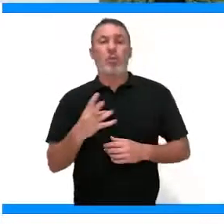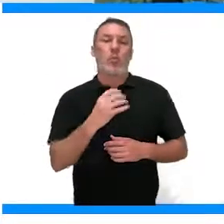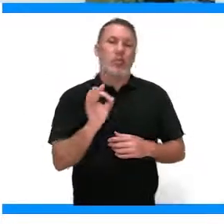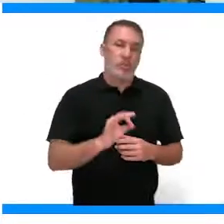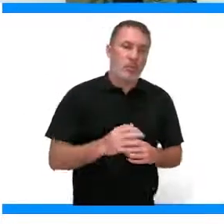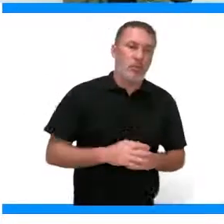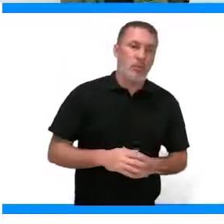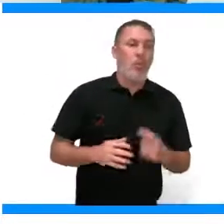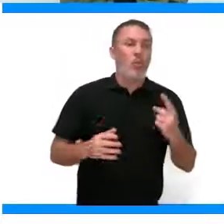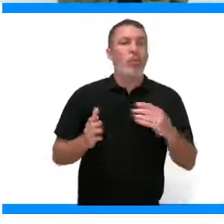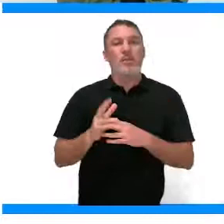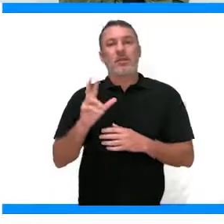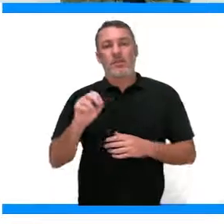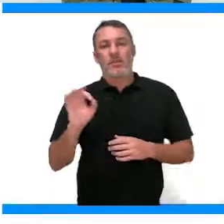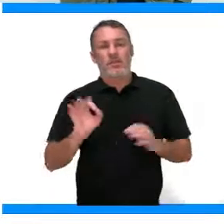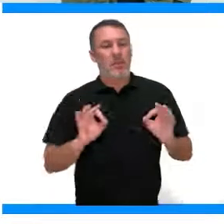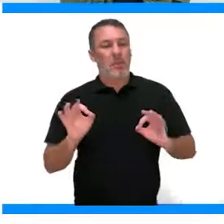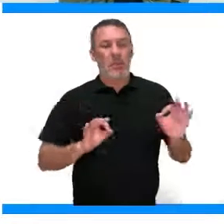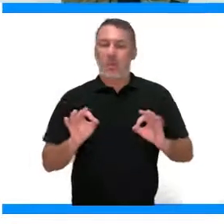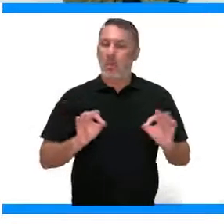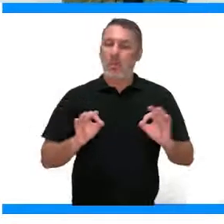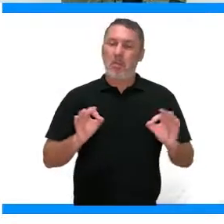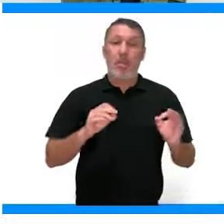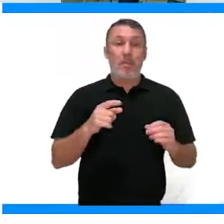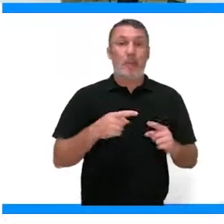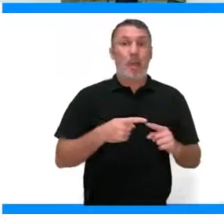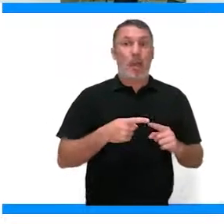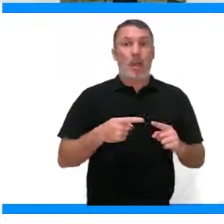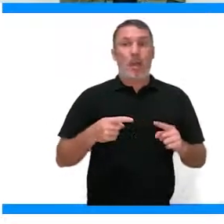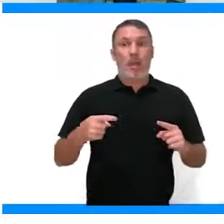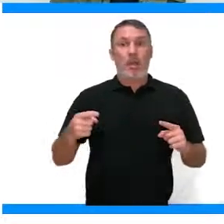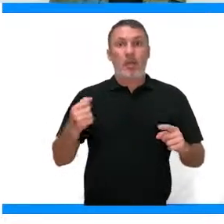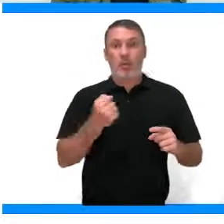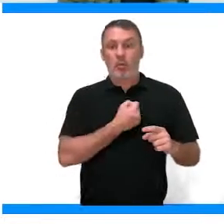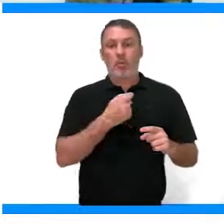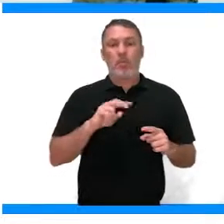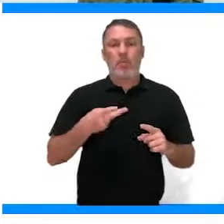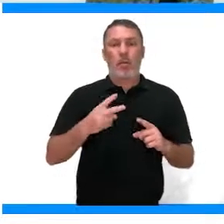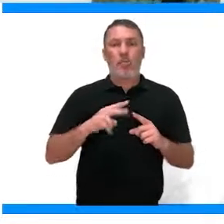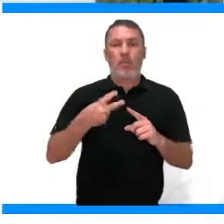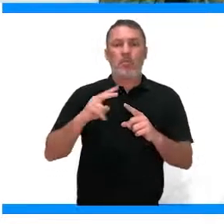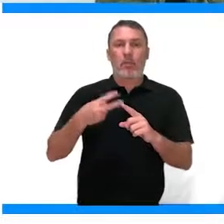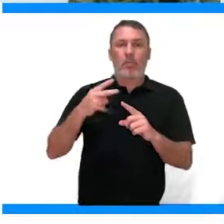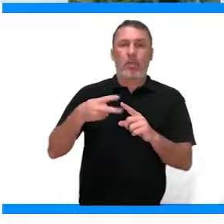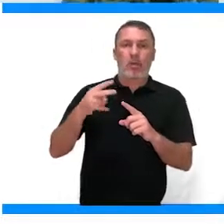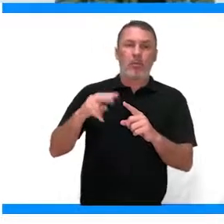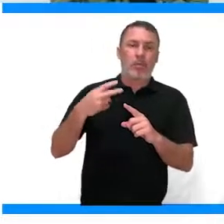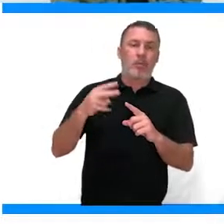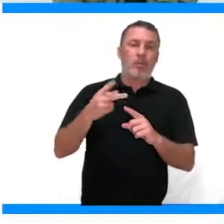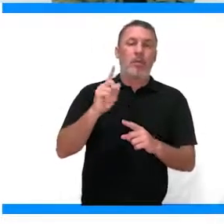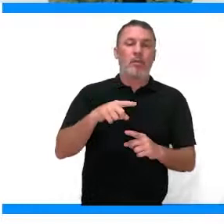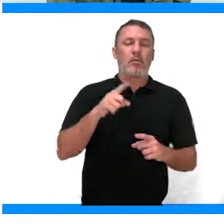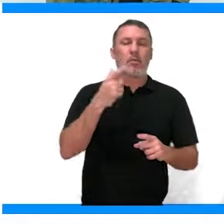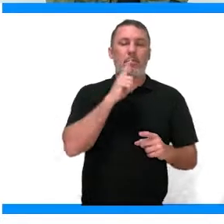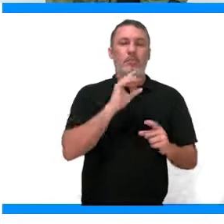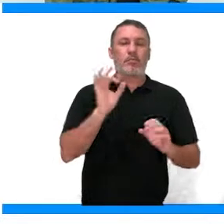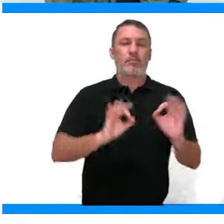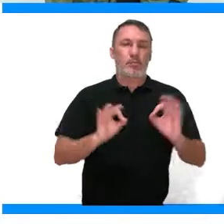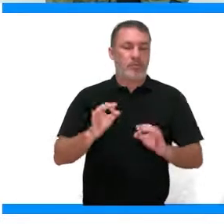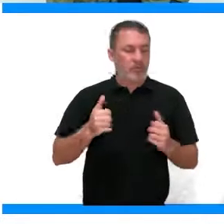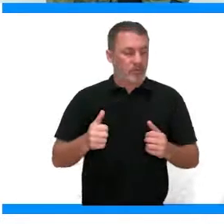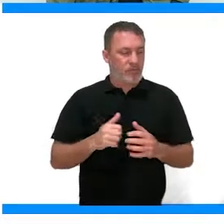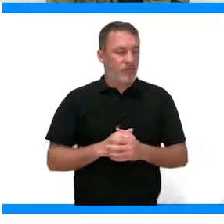40? 40%. Fosse de 1 a 50? 50%. Quanto maior a quantidade de números, mais você vai aumentando a sua